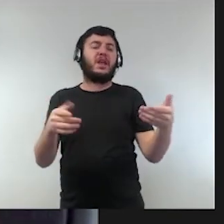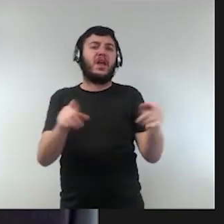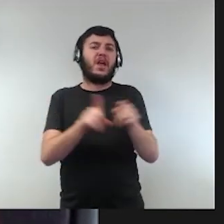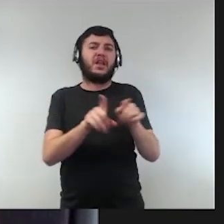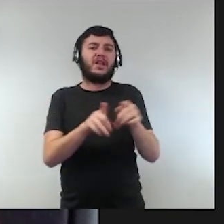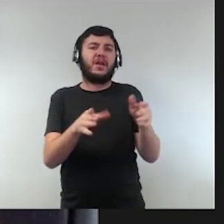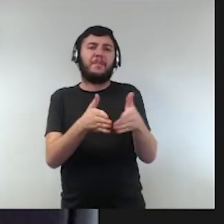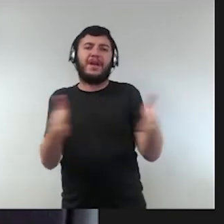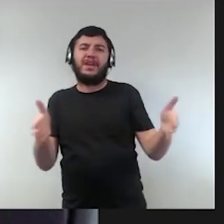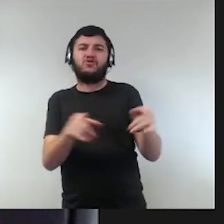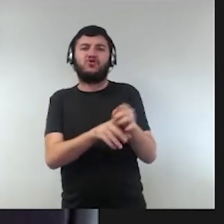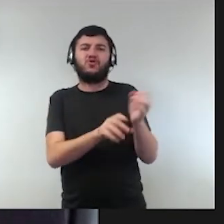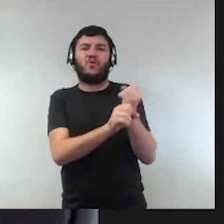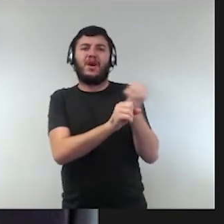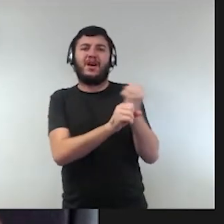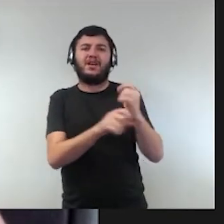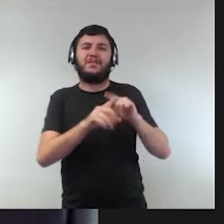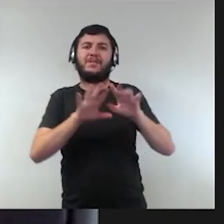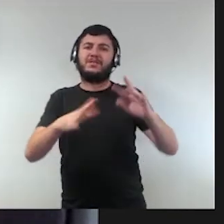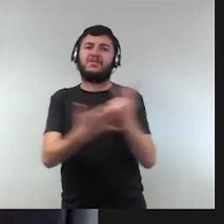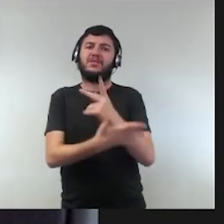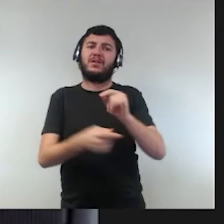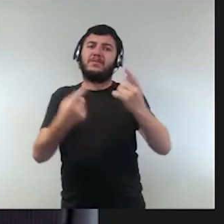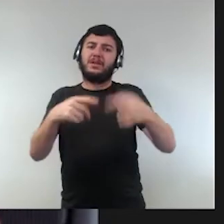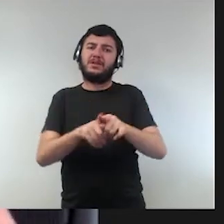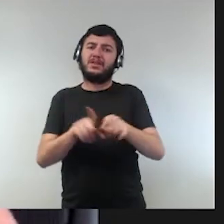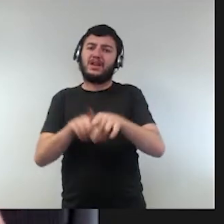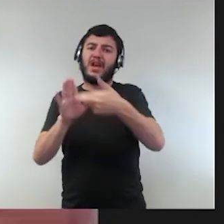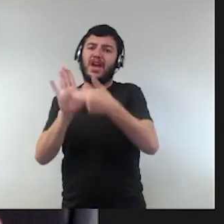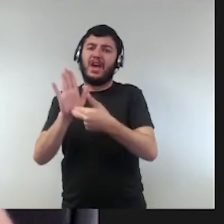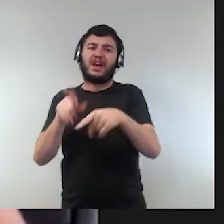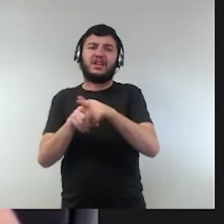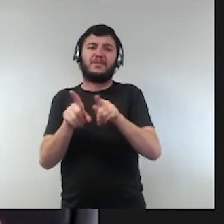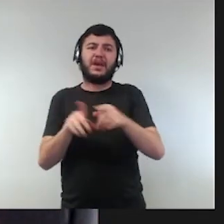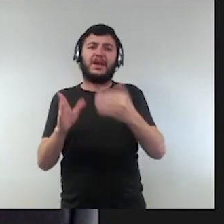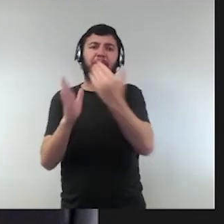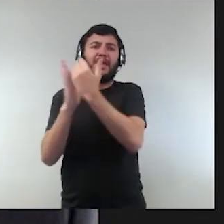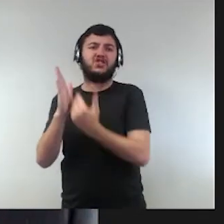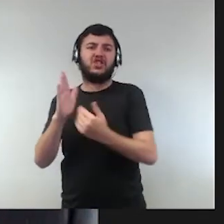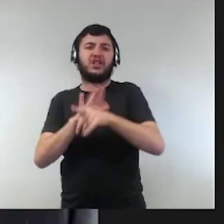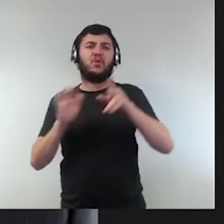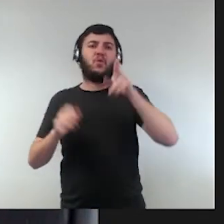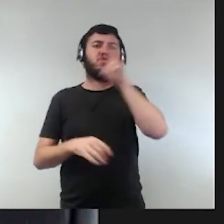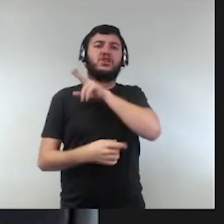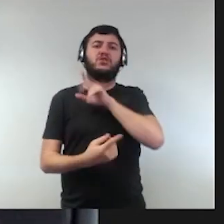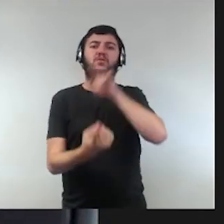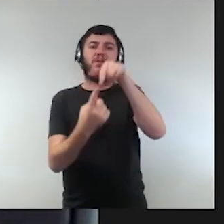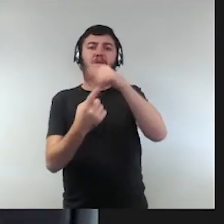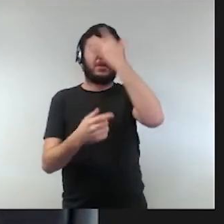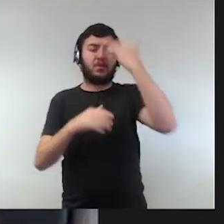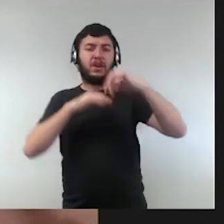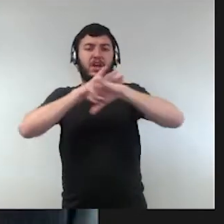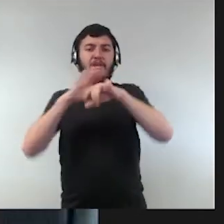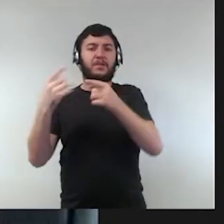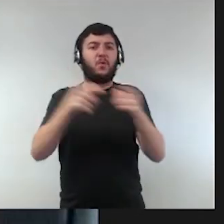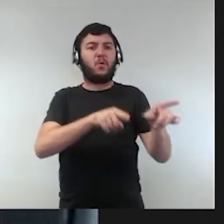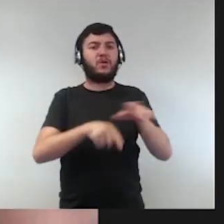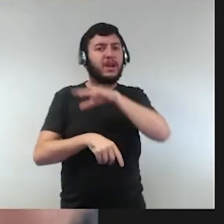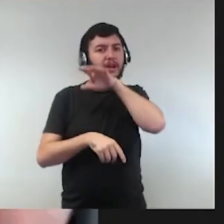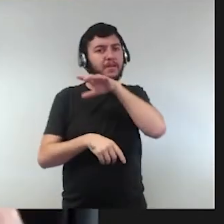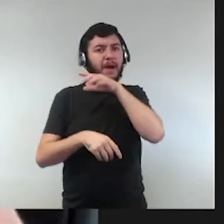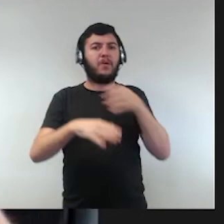sim. É necessário medidas urgentes para que criminosos que praticam crimes contra os animais sejam presos, tenham